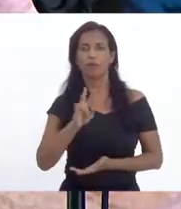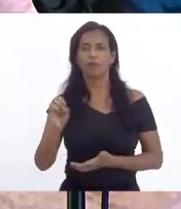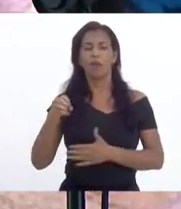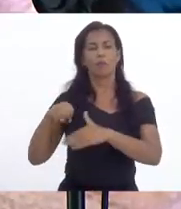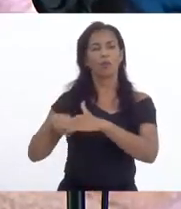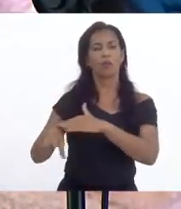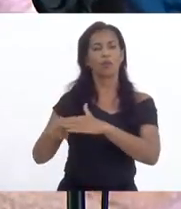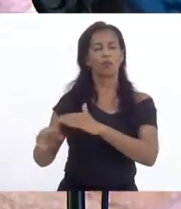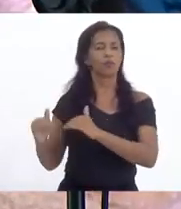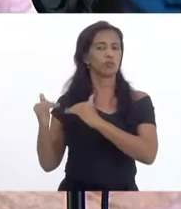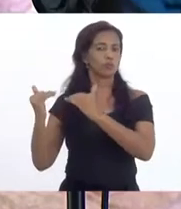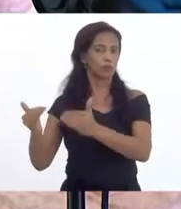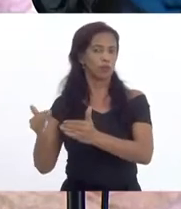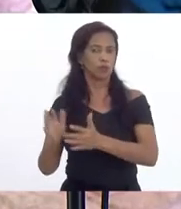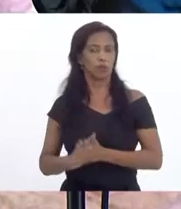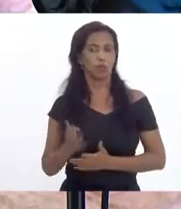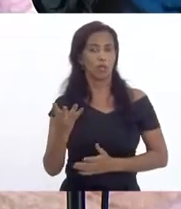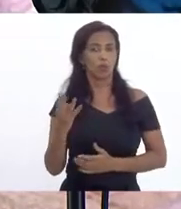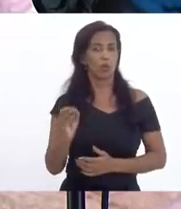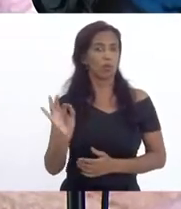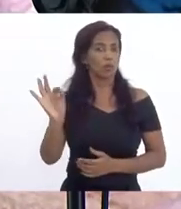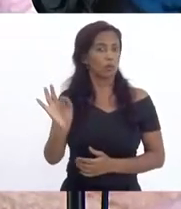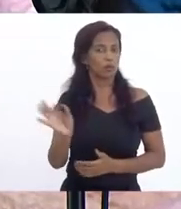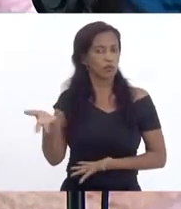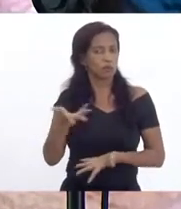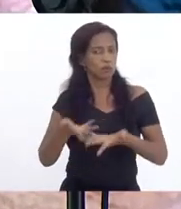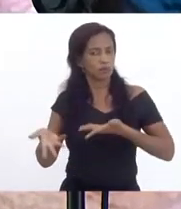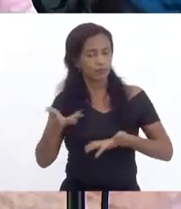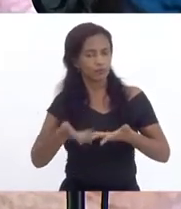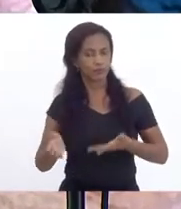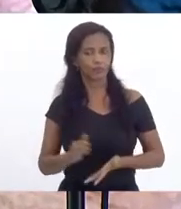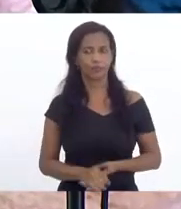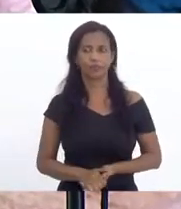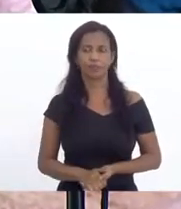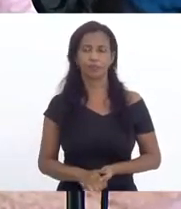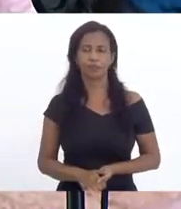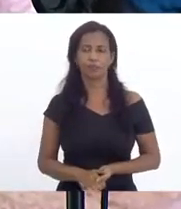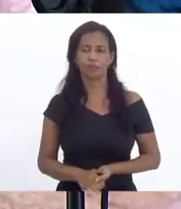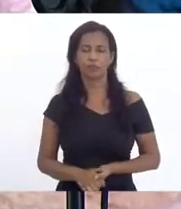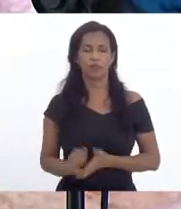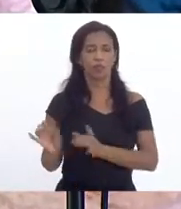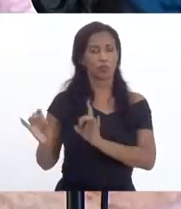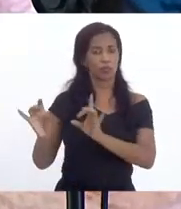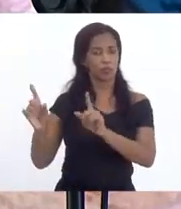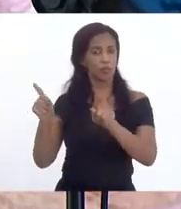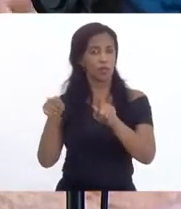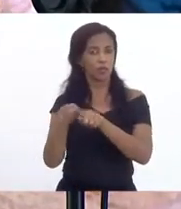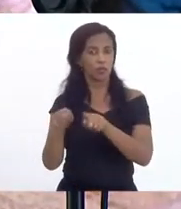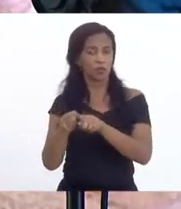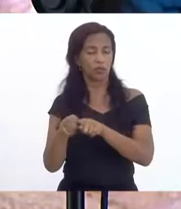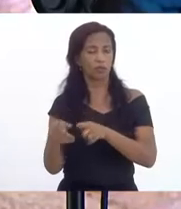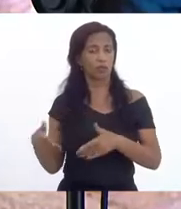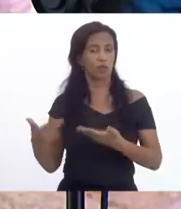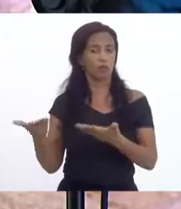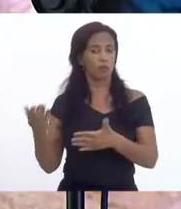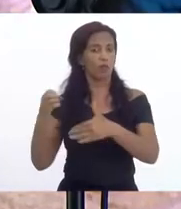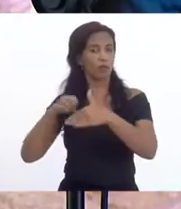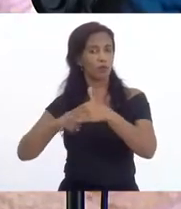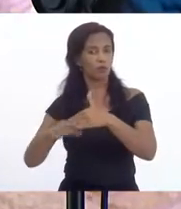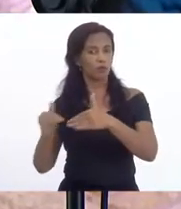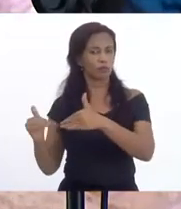Fundo Soberano. E 40% das participações especiais também vão para o Fundo